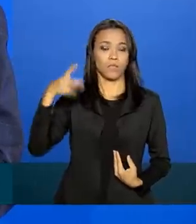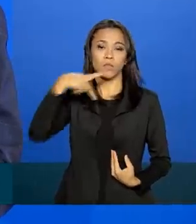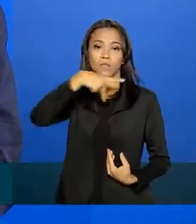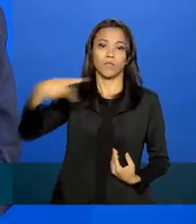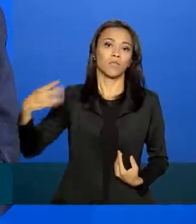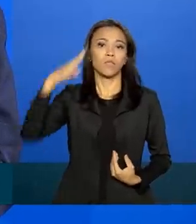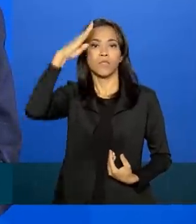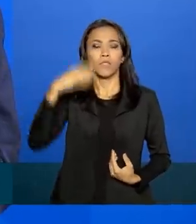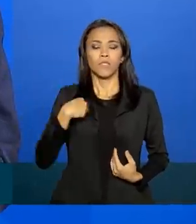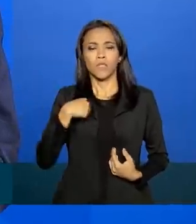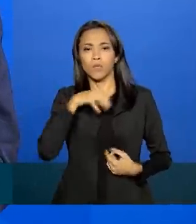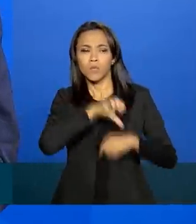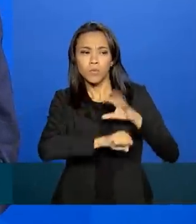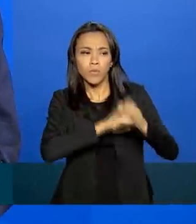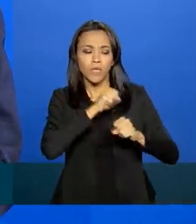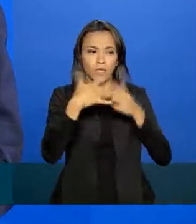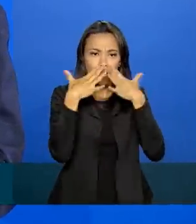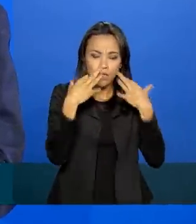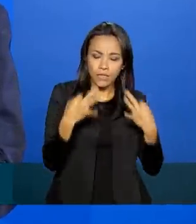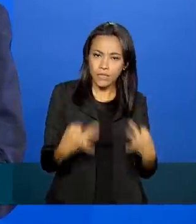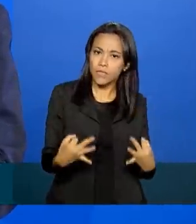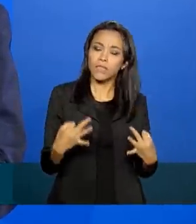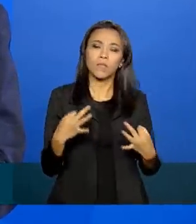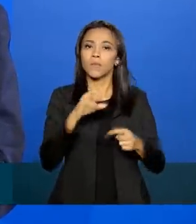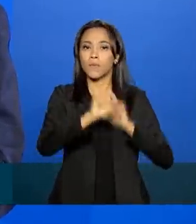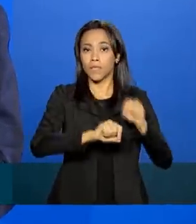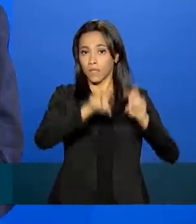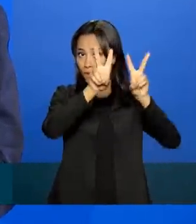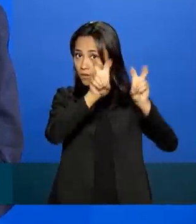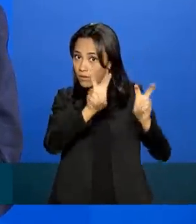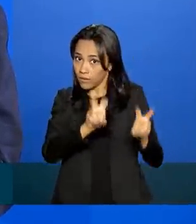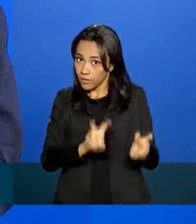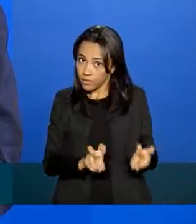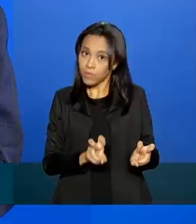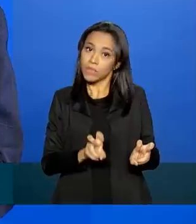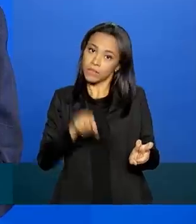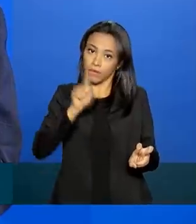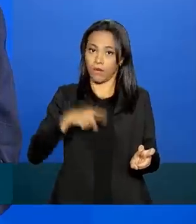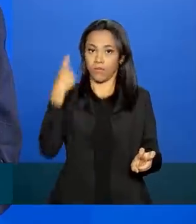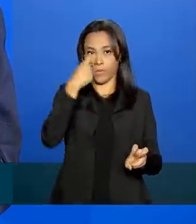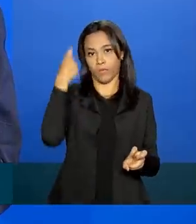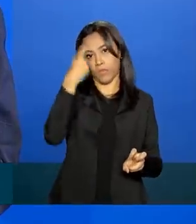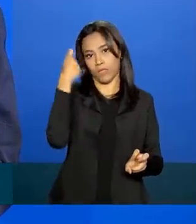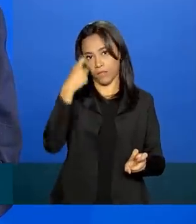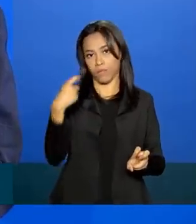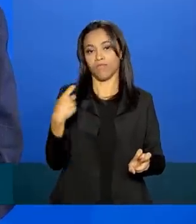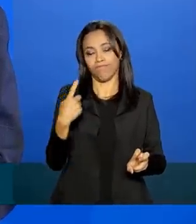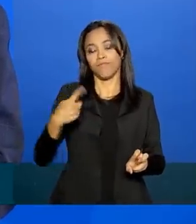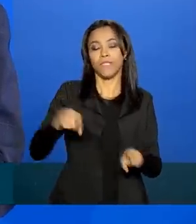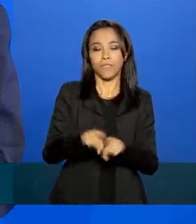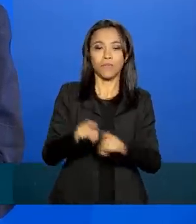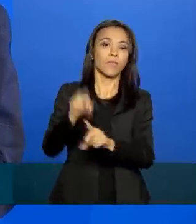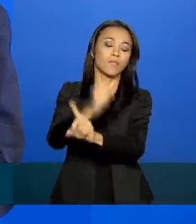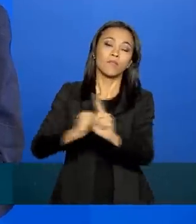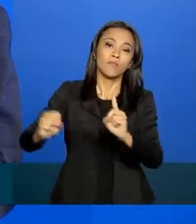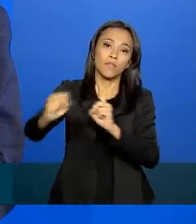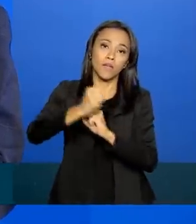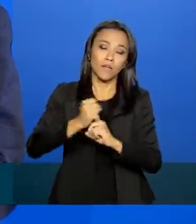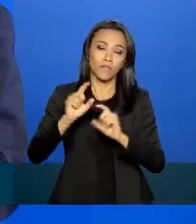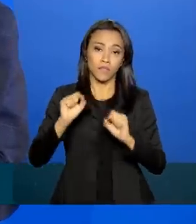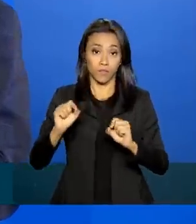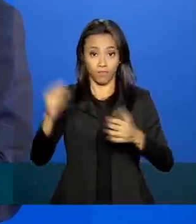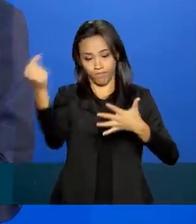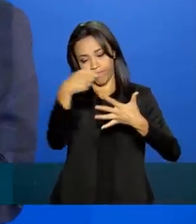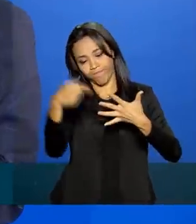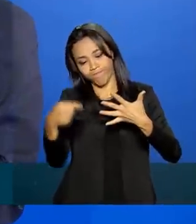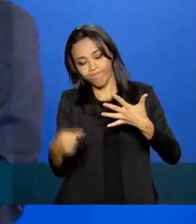indutores de atenção e de preocupação do poder público e da população dentre os quais